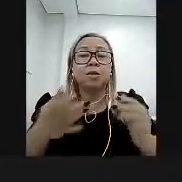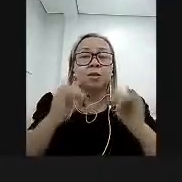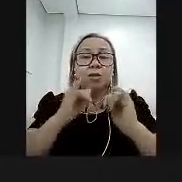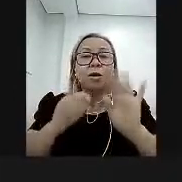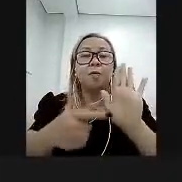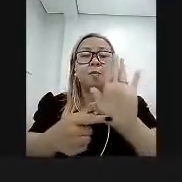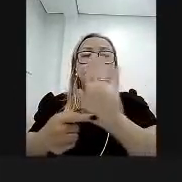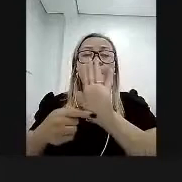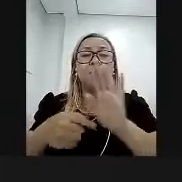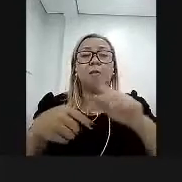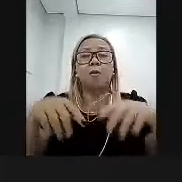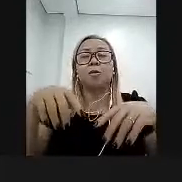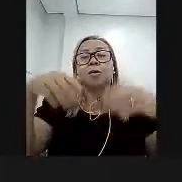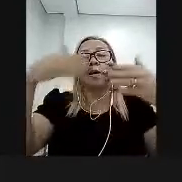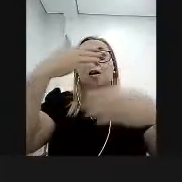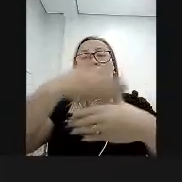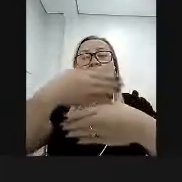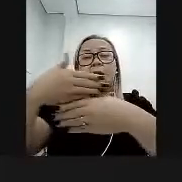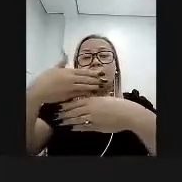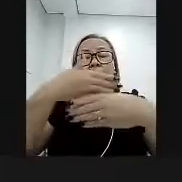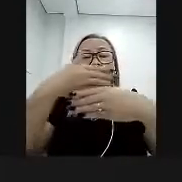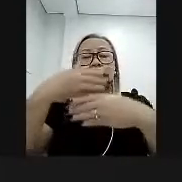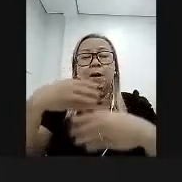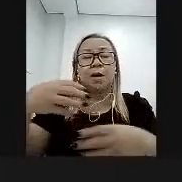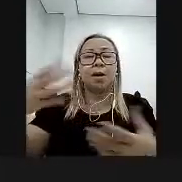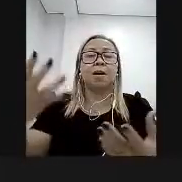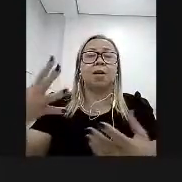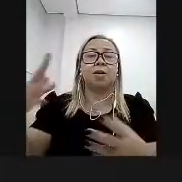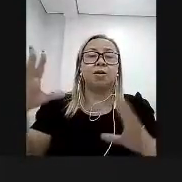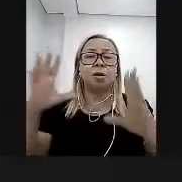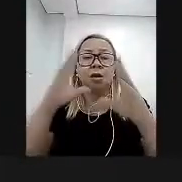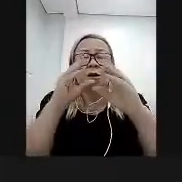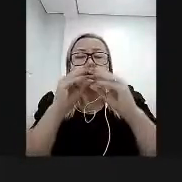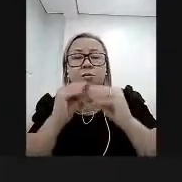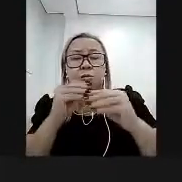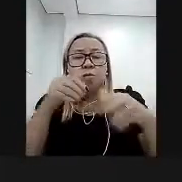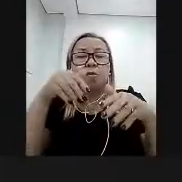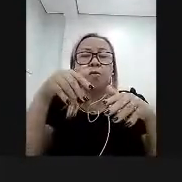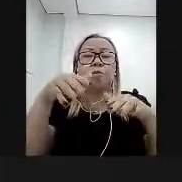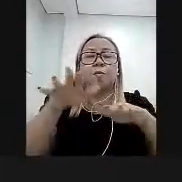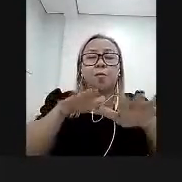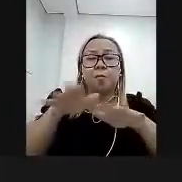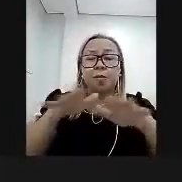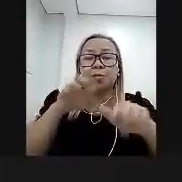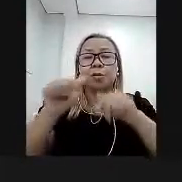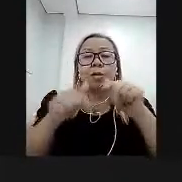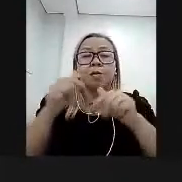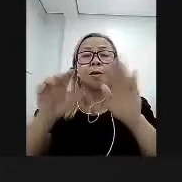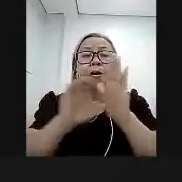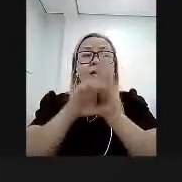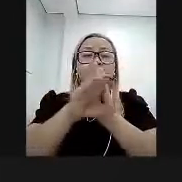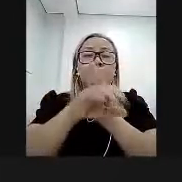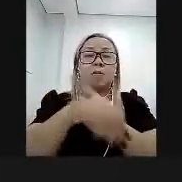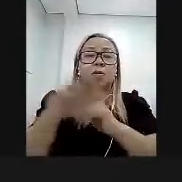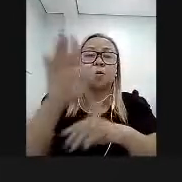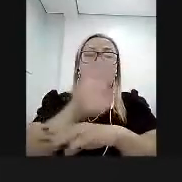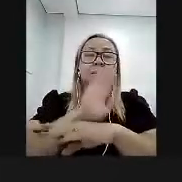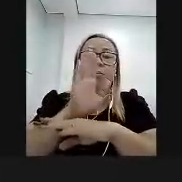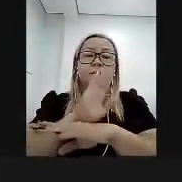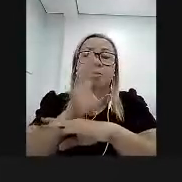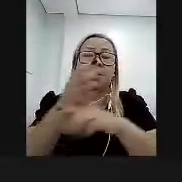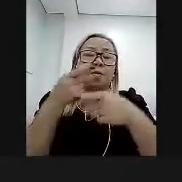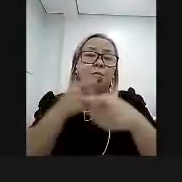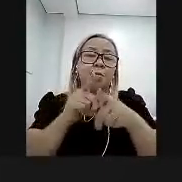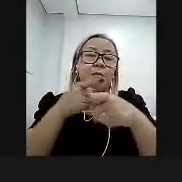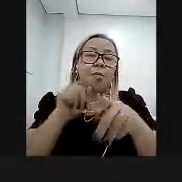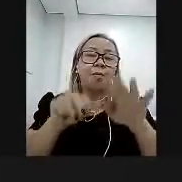nossas sombras, o resultado da nossa movimentação. Então a gente começa a trabalhar com o conceito de cinema, de provocar